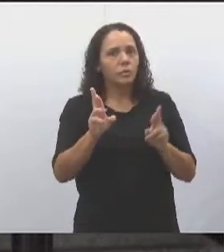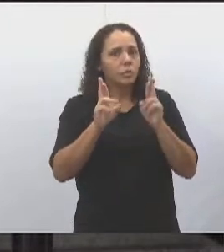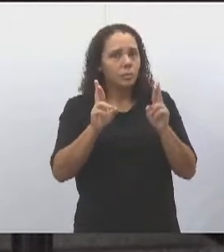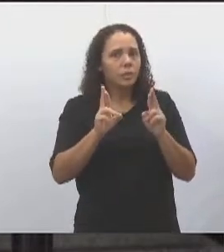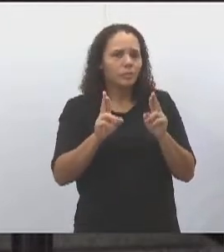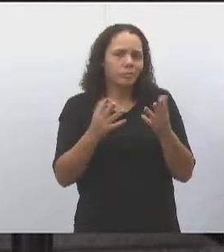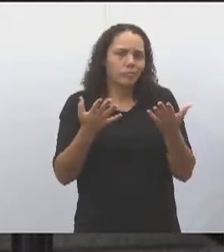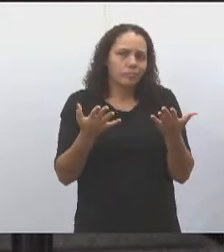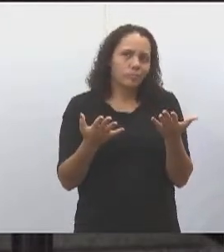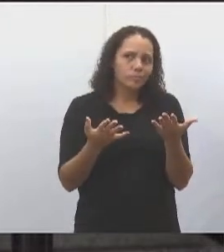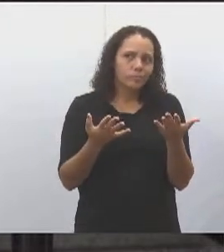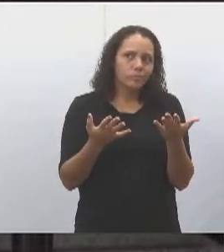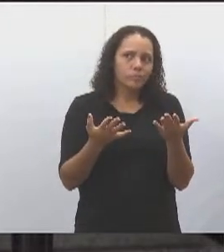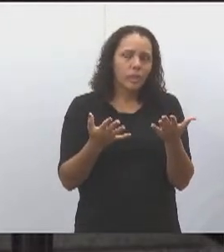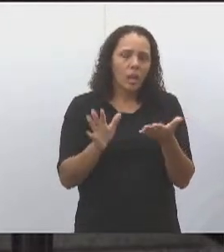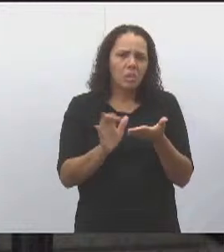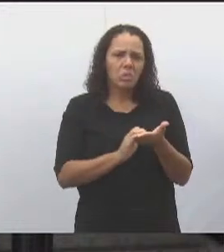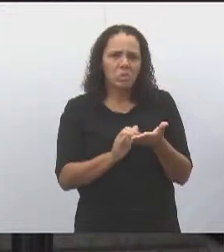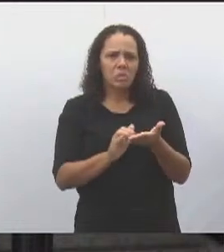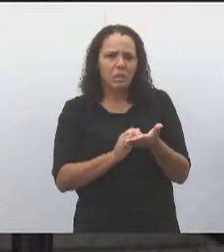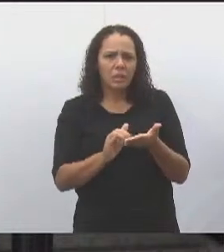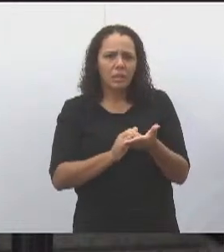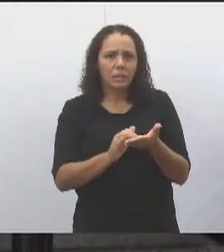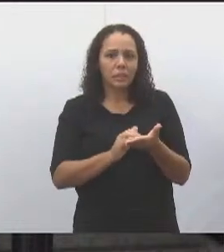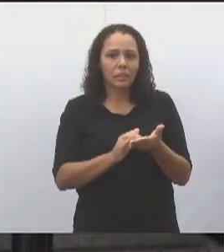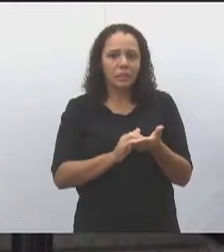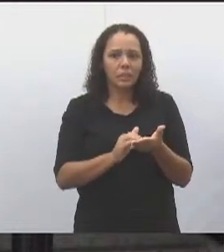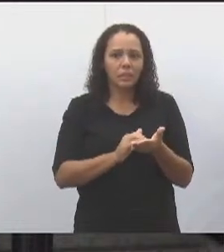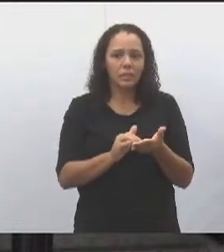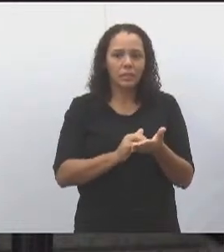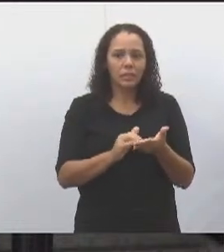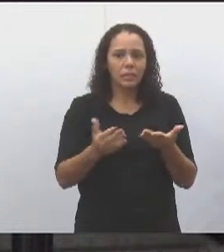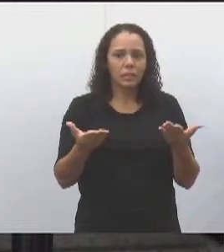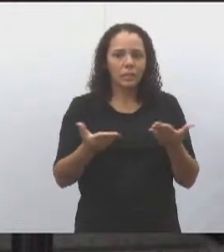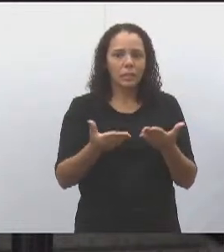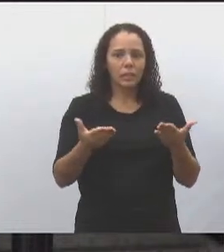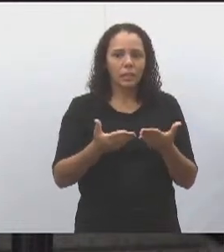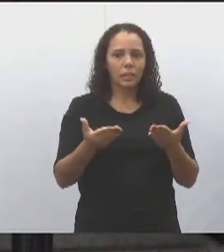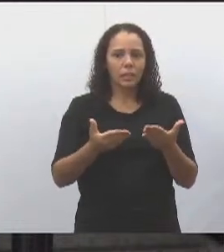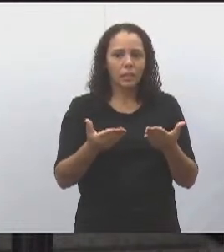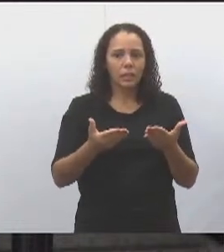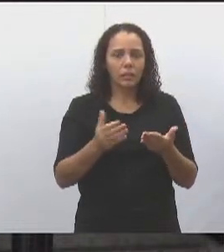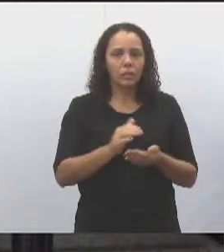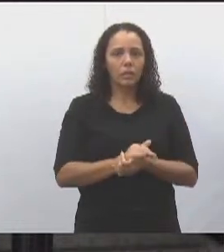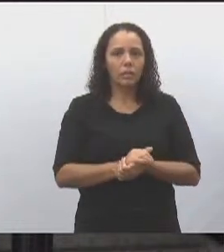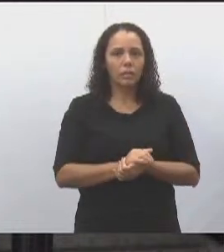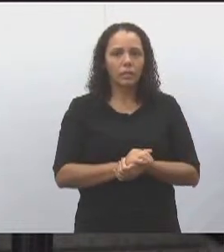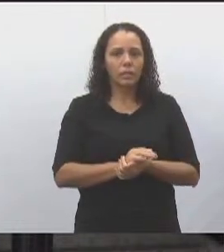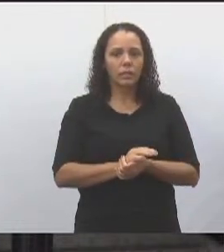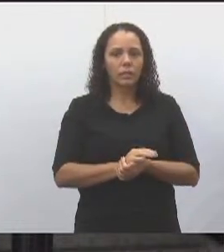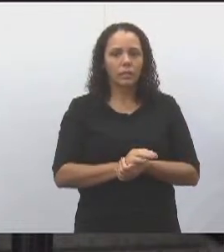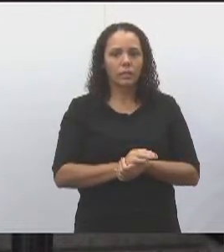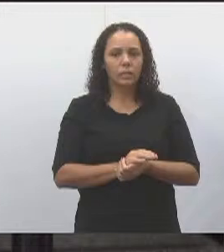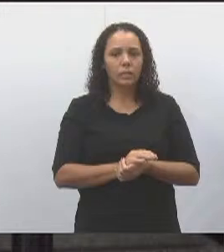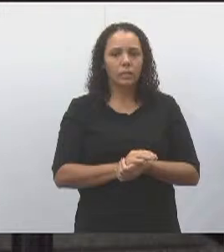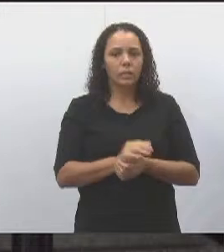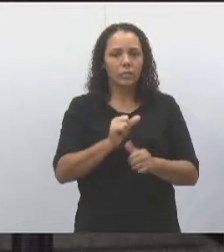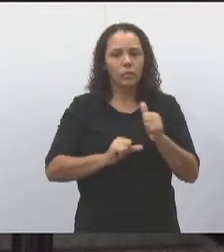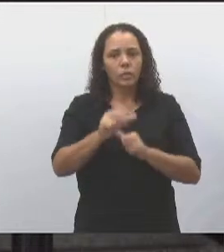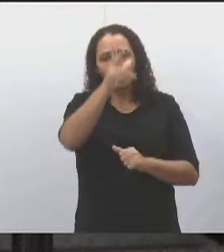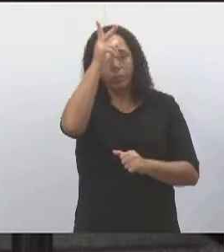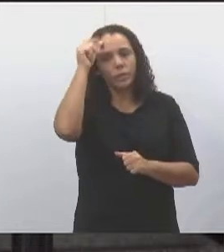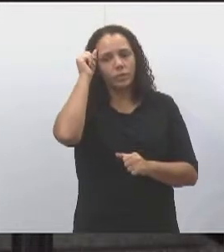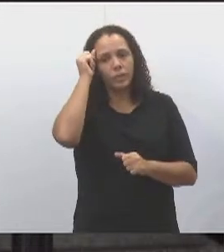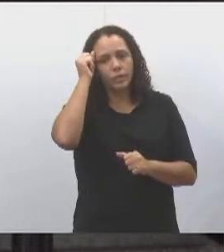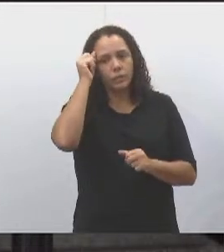que o secretário agora de Governo e Planejamento virou prefeito. Do nada virou prefeito, a expectativa da secretaria acabou diminuindo. Coisa que, inclusive, na LOA de 2023 não